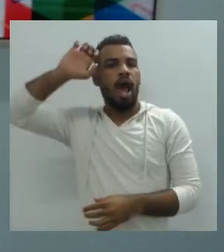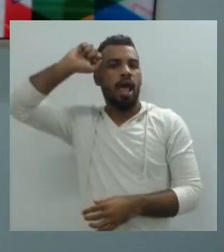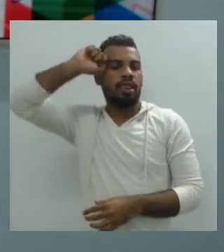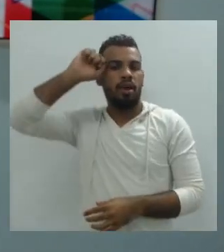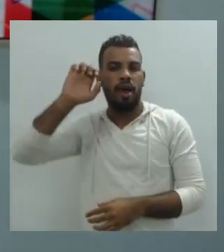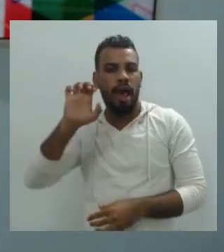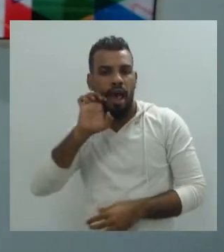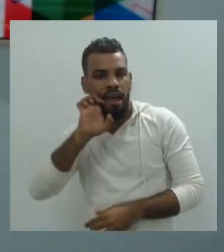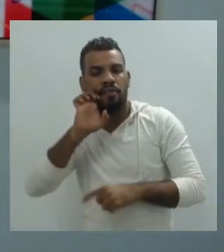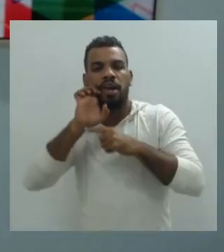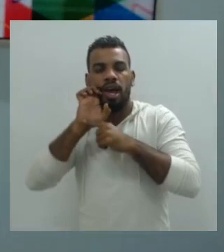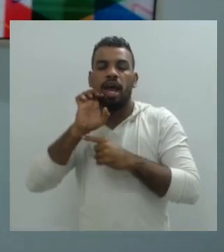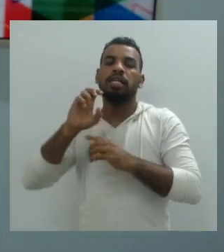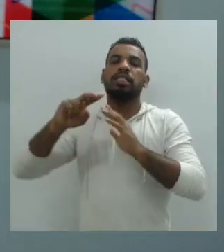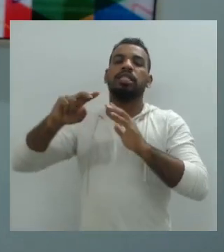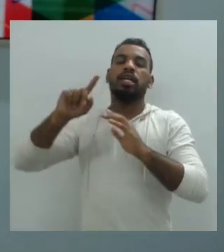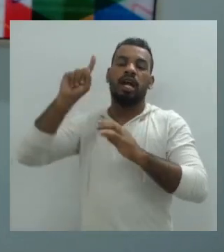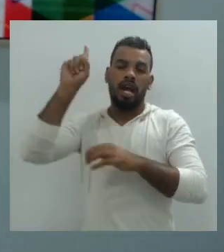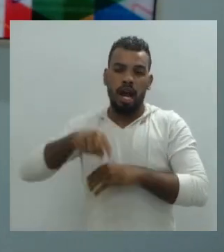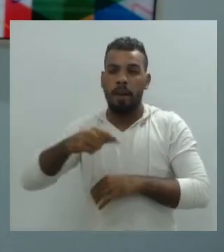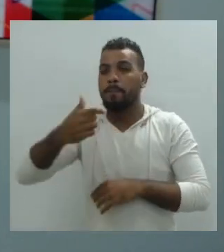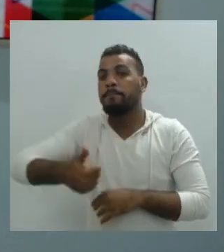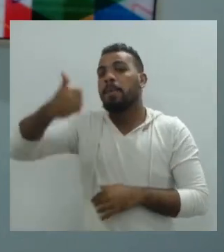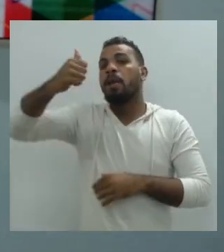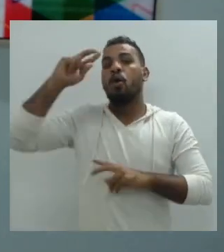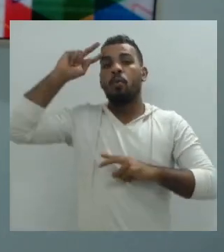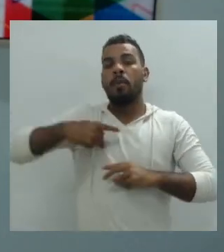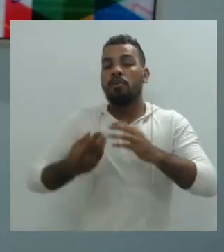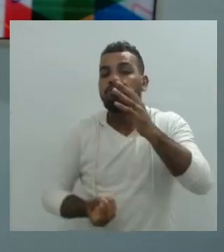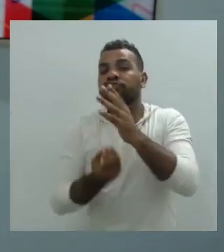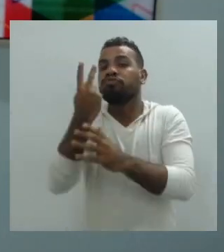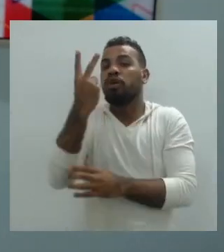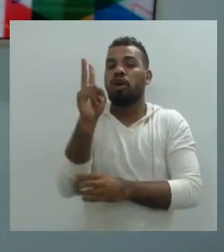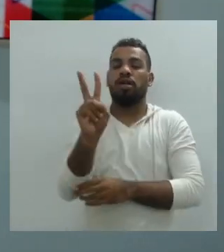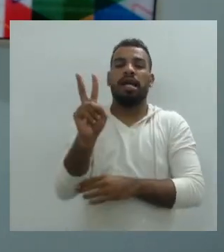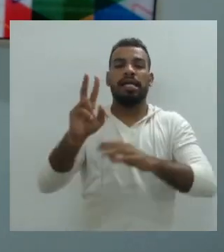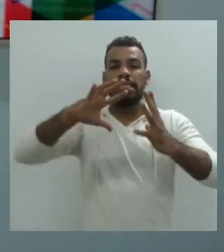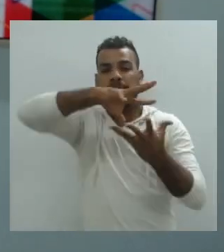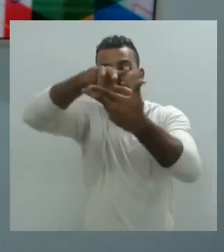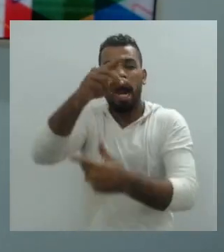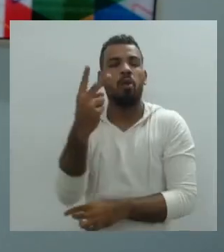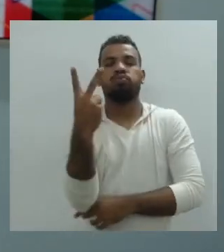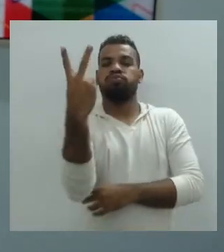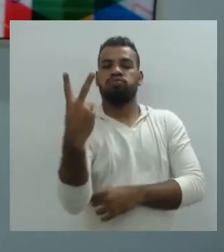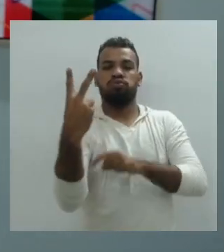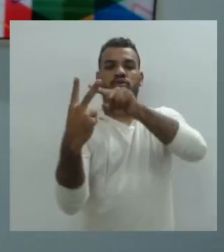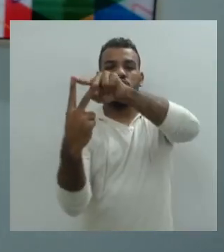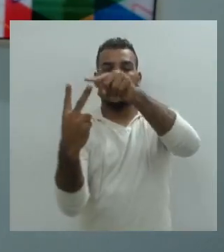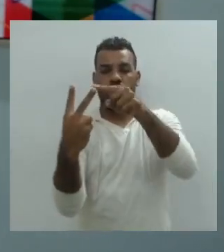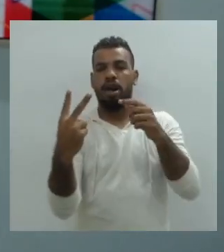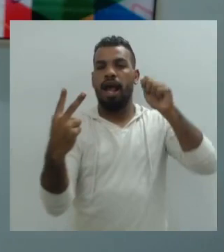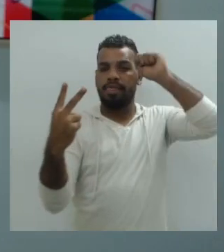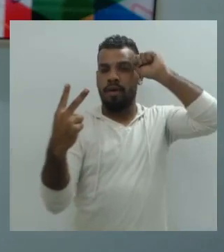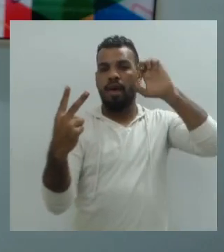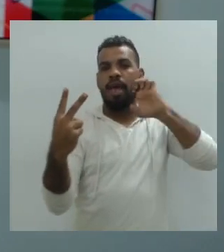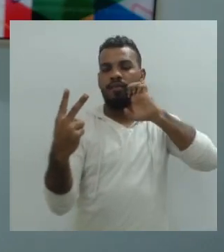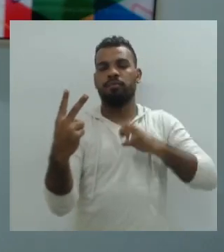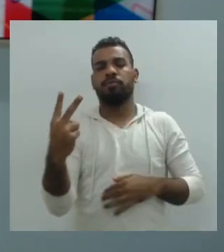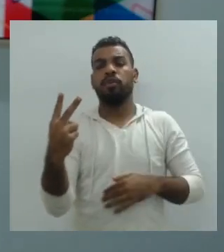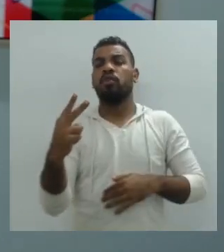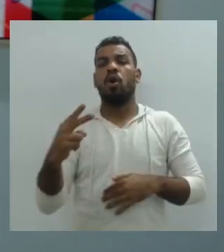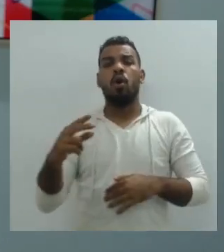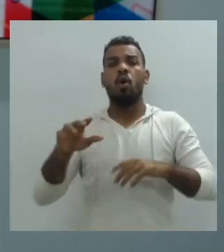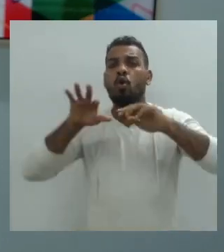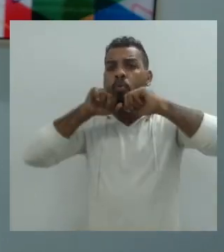considerados os primeiros seres humanos. De acordo com essa explicação, não apenas o ser humano, mas todos